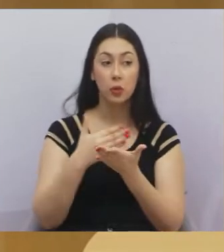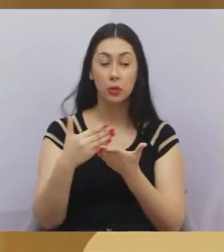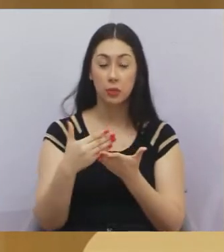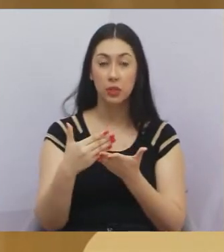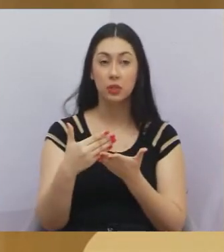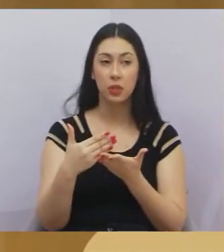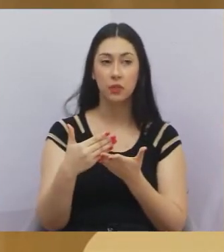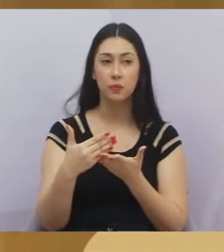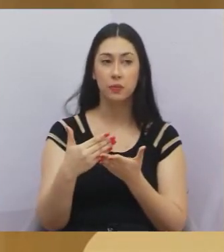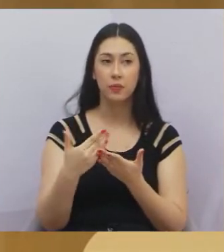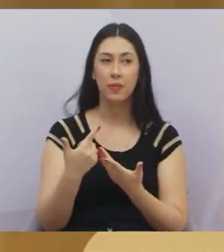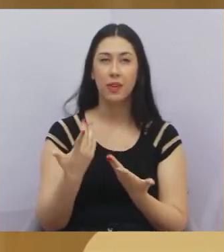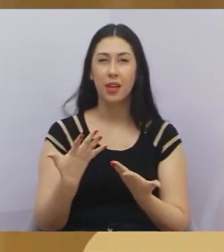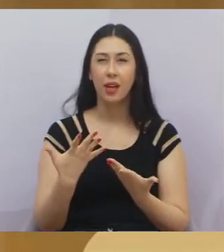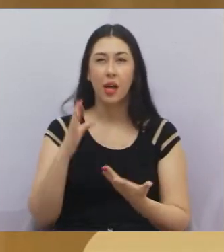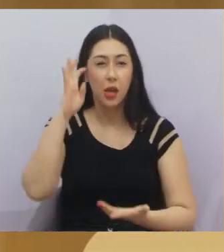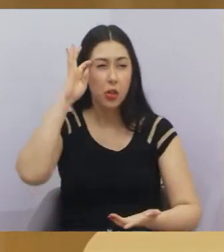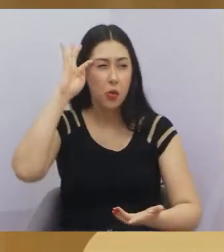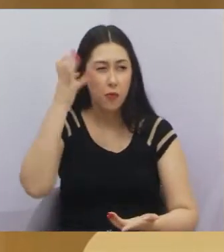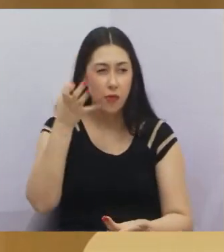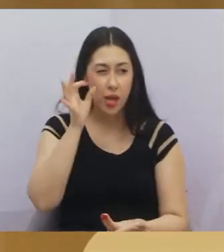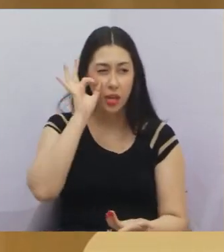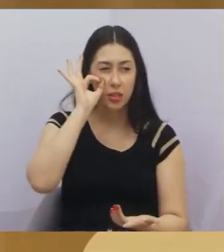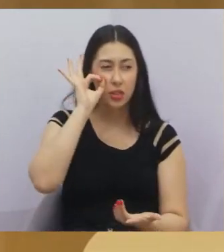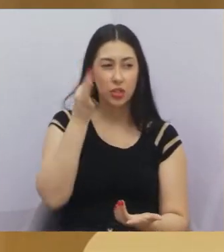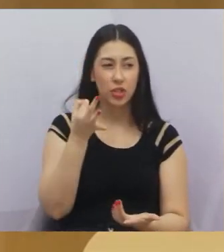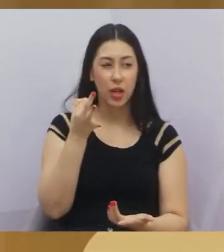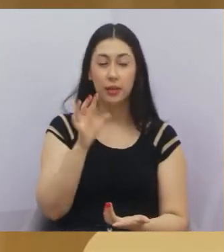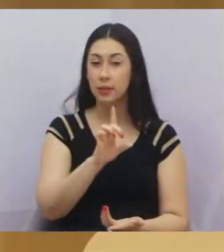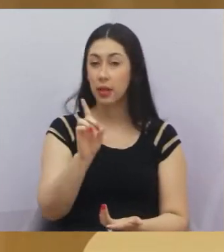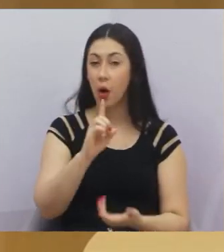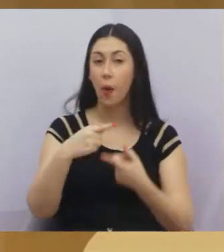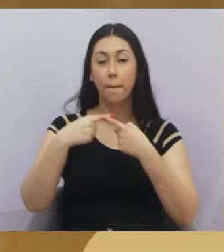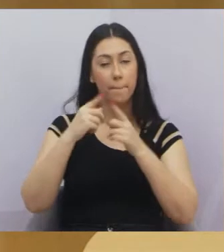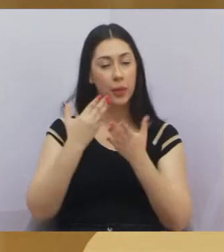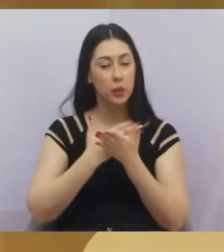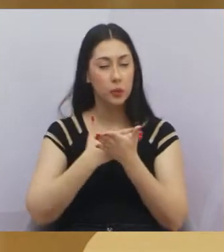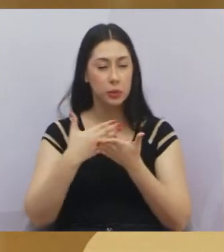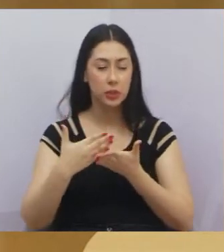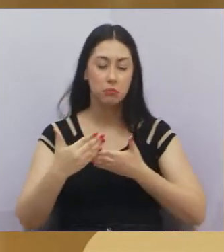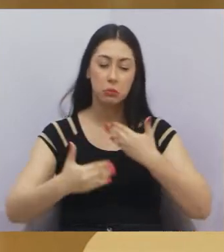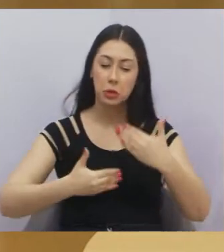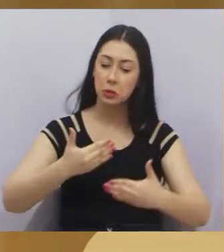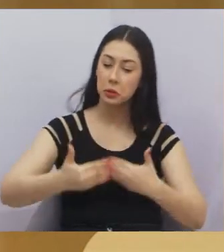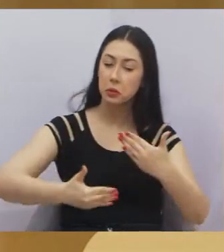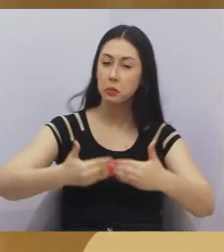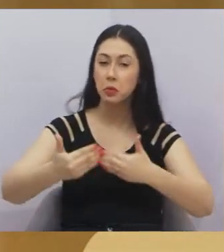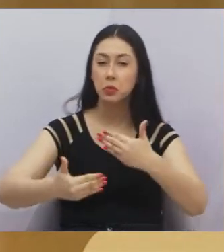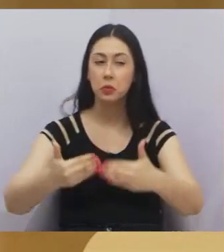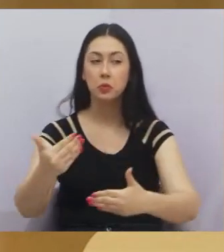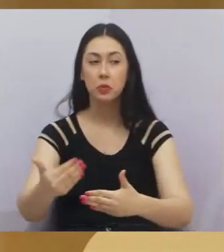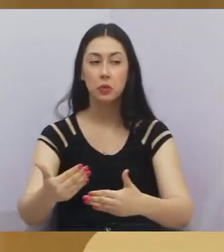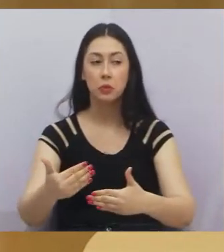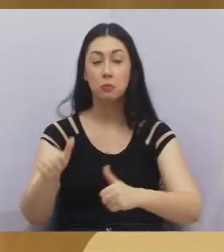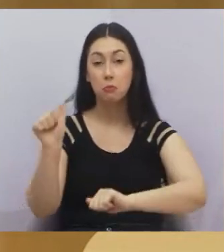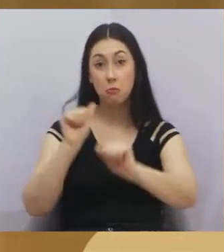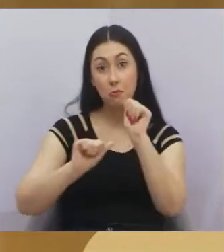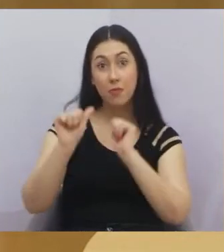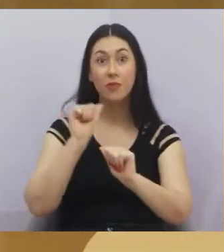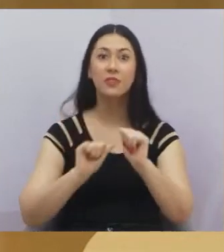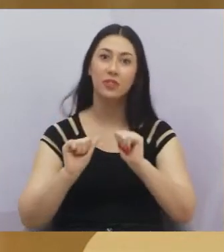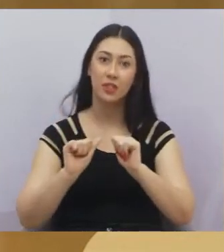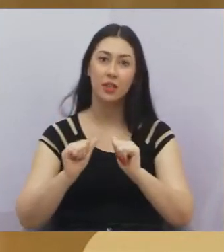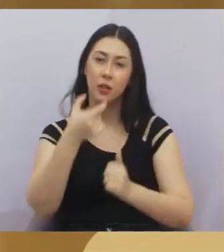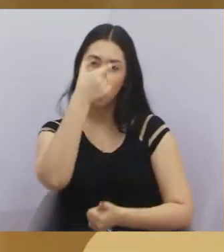começar. Não acho que a gente resolva num pequeno prazo, mas que a longo prazo a gente possa mudar um pouco